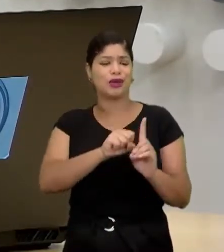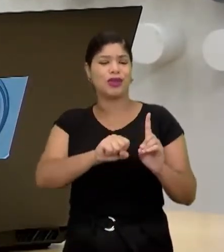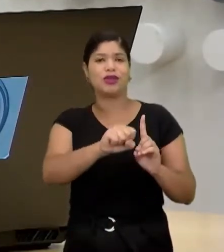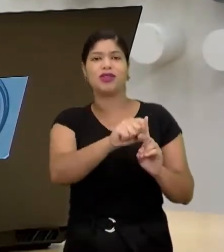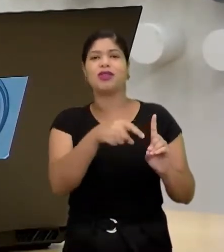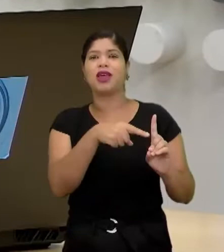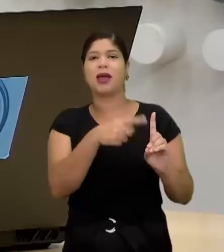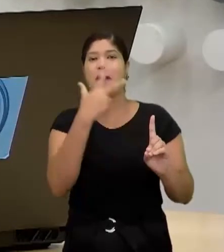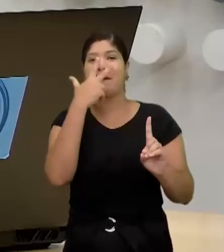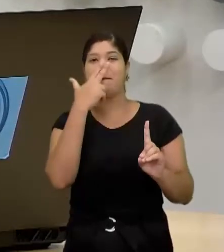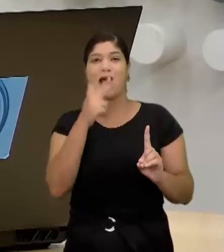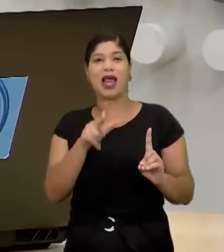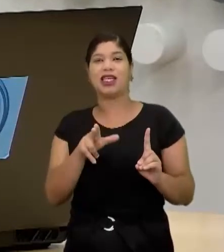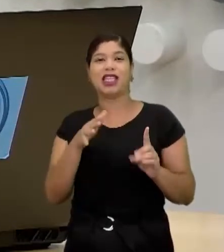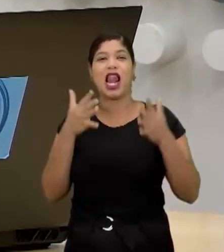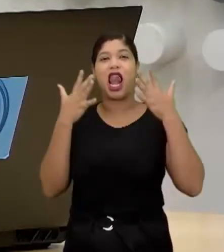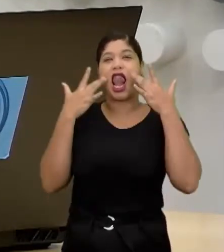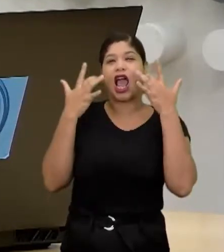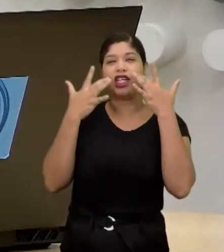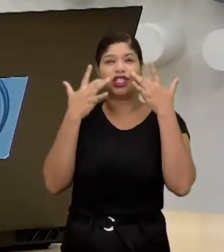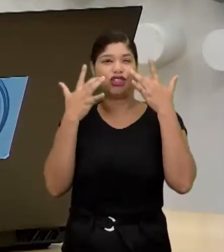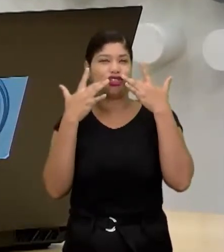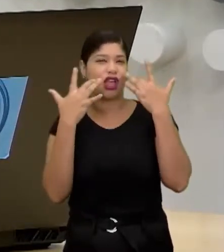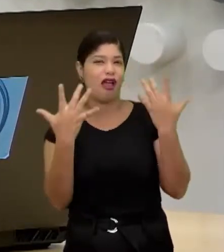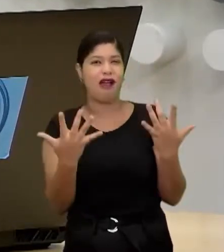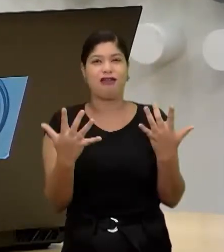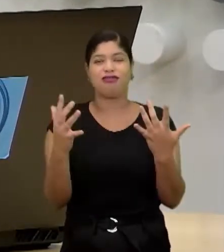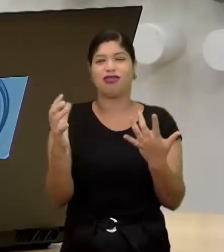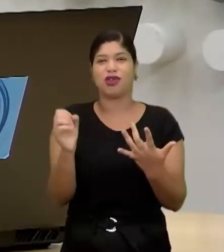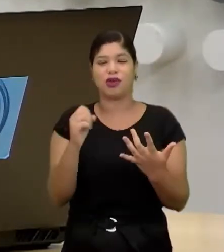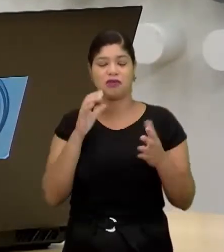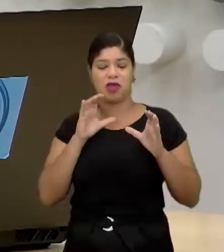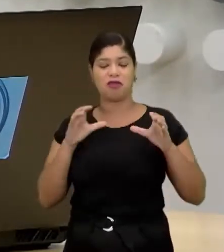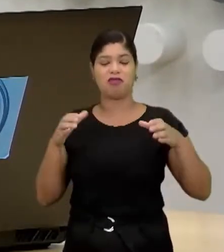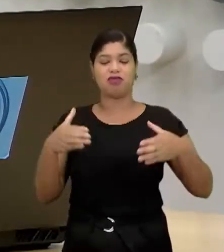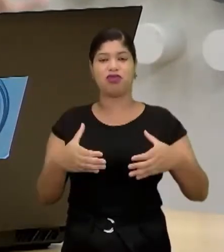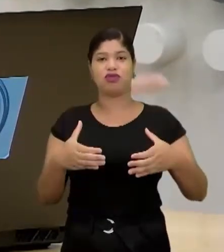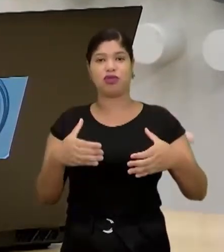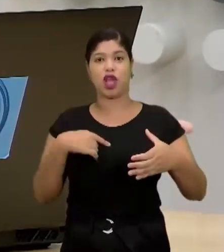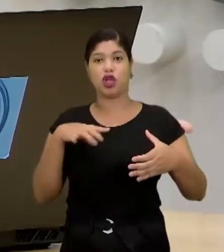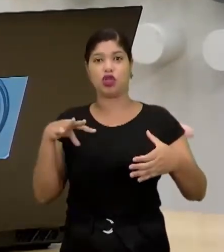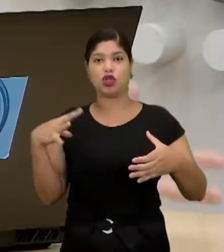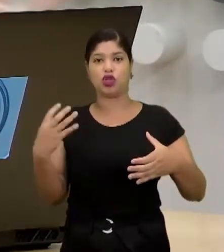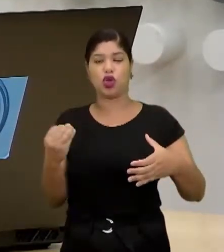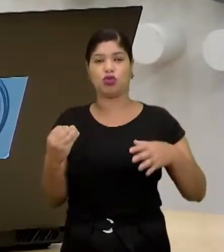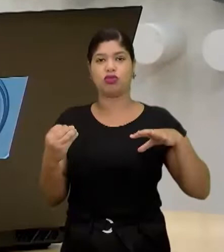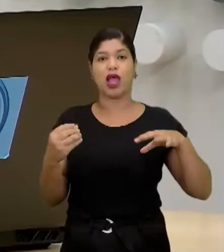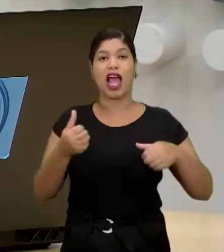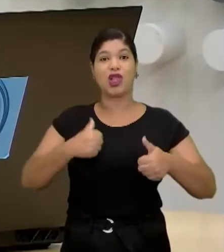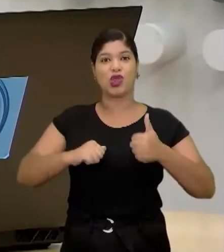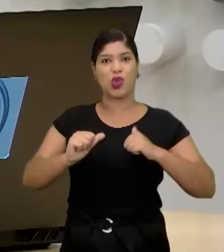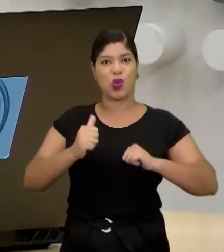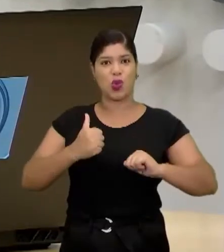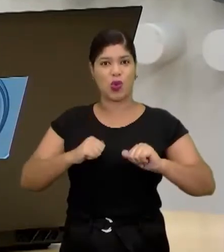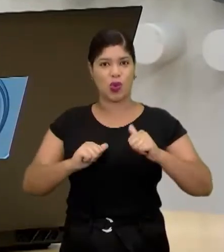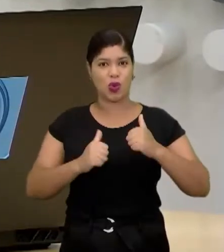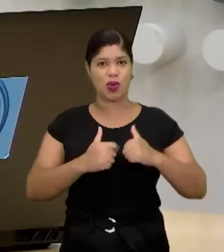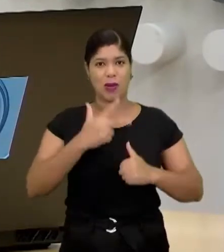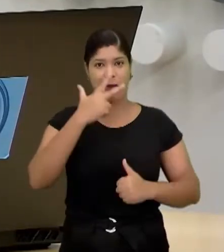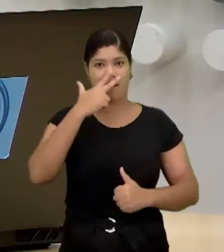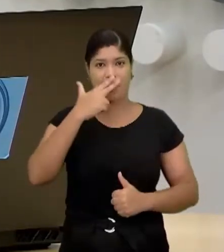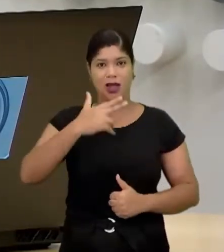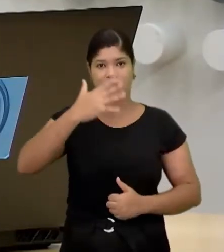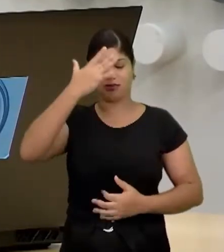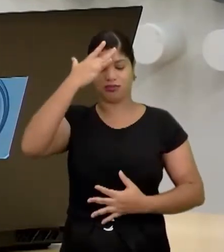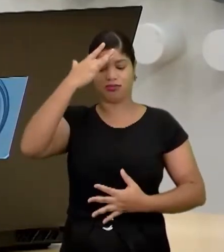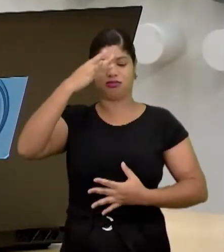é um espetáculo no sentido Espetacular no sentido de que cada um representa um papel né de que a gente